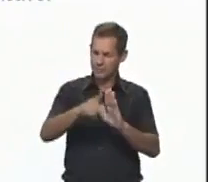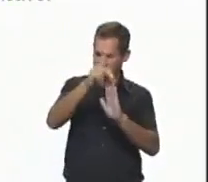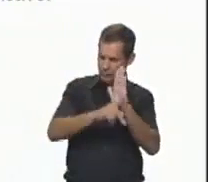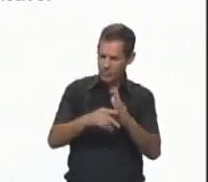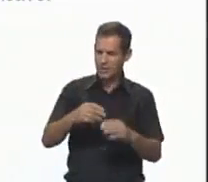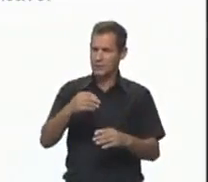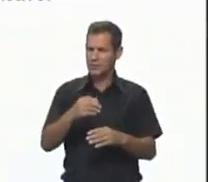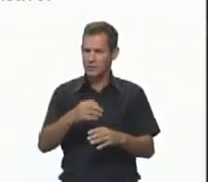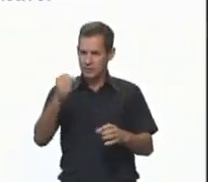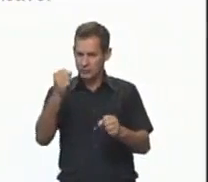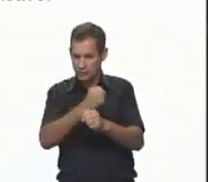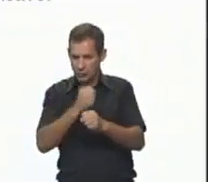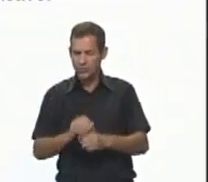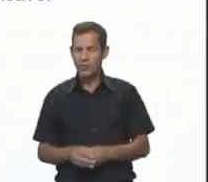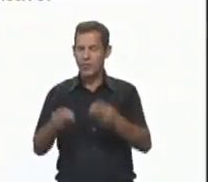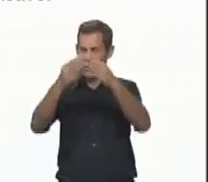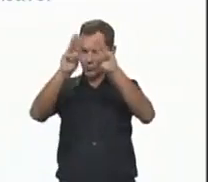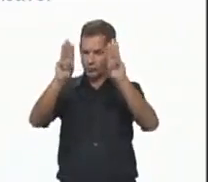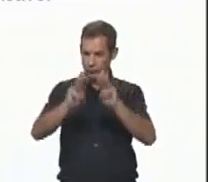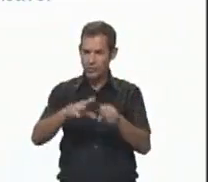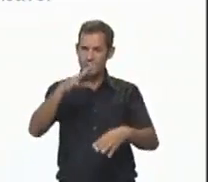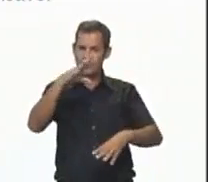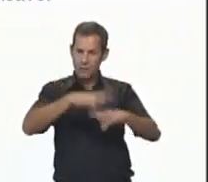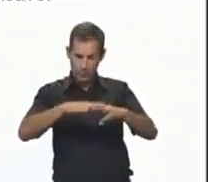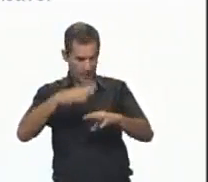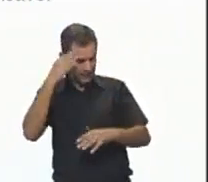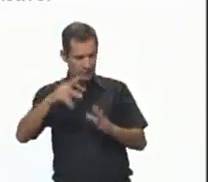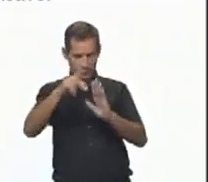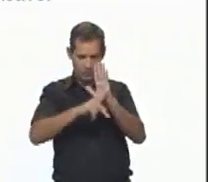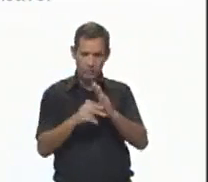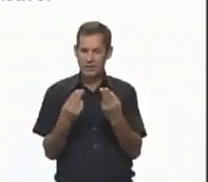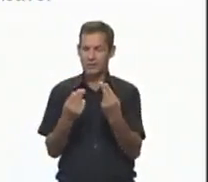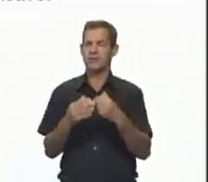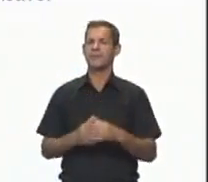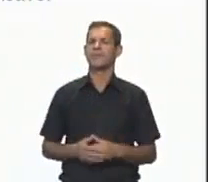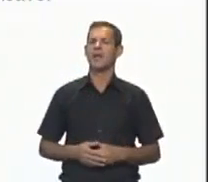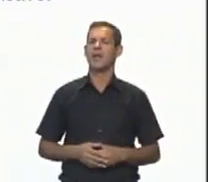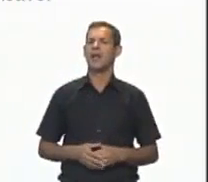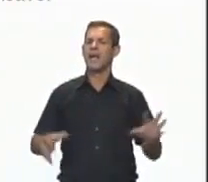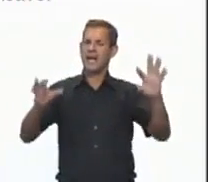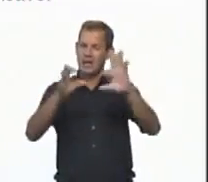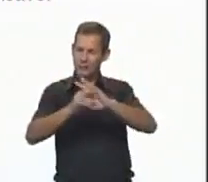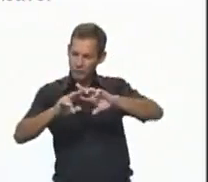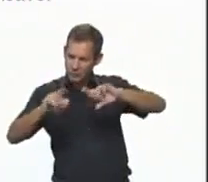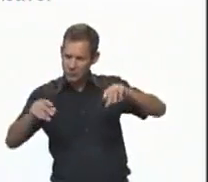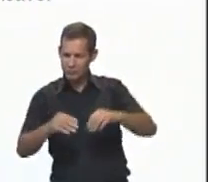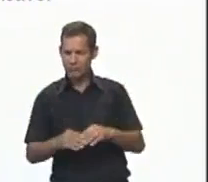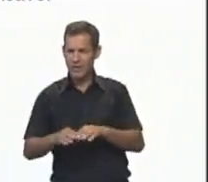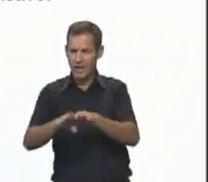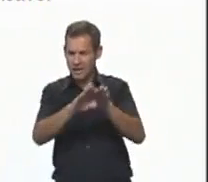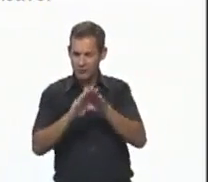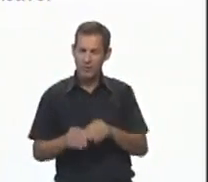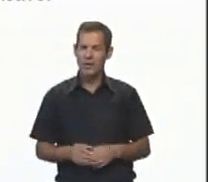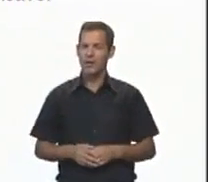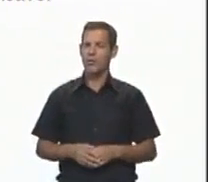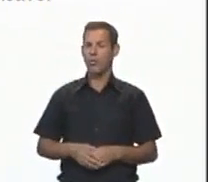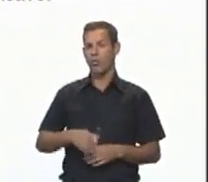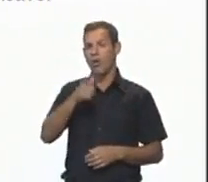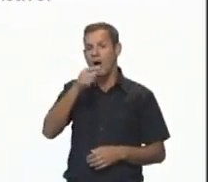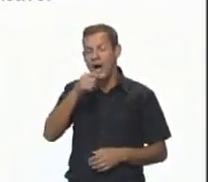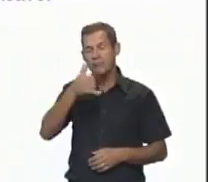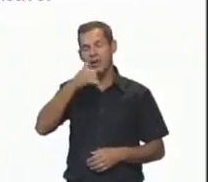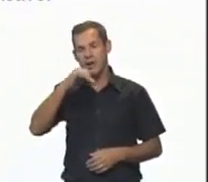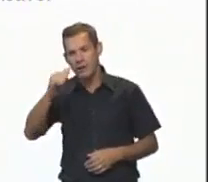projeto de construção de um museu de matemática. Sabemos que um projeto como esse é composto por diversas etapas, como instalações de água